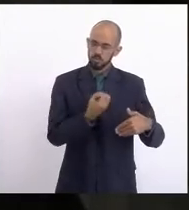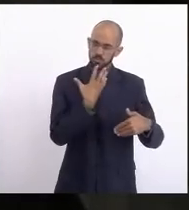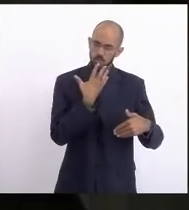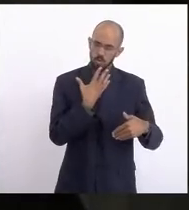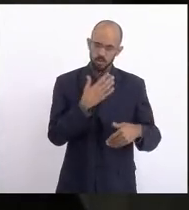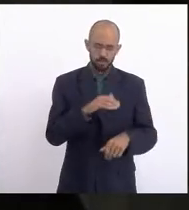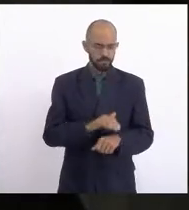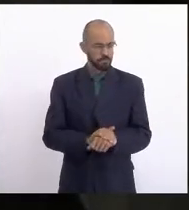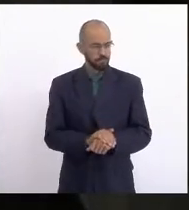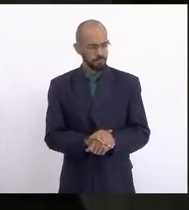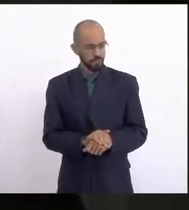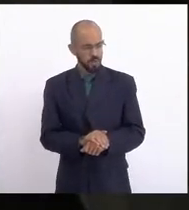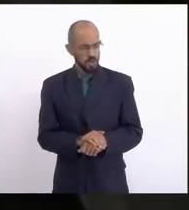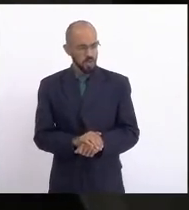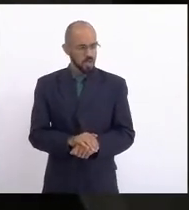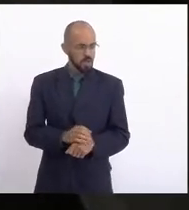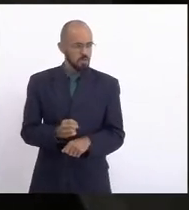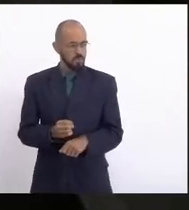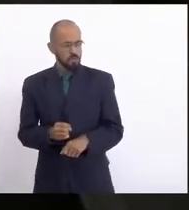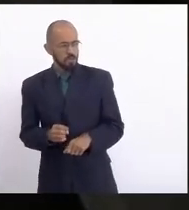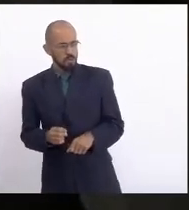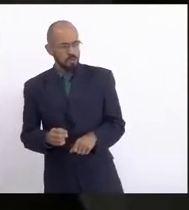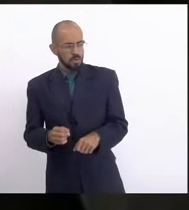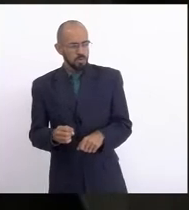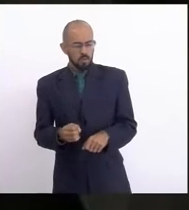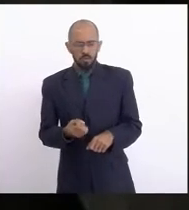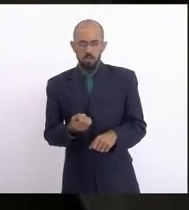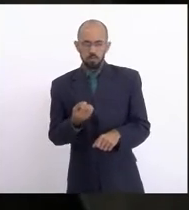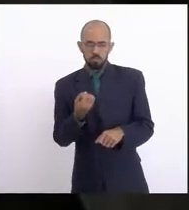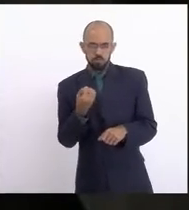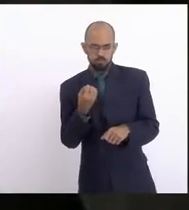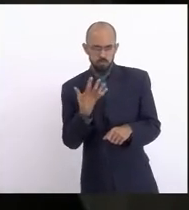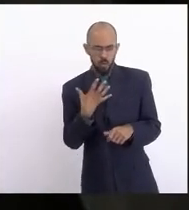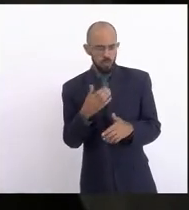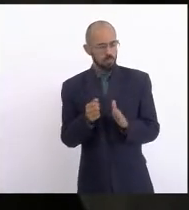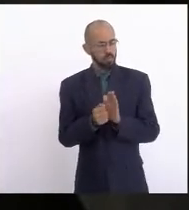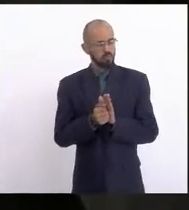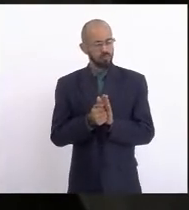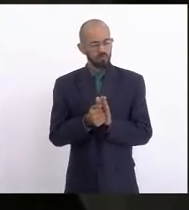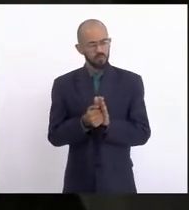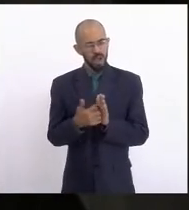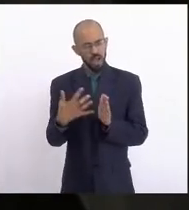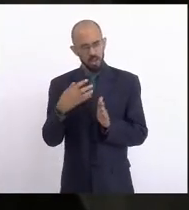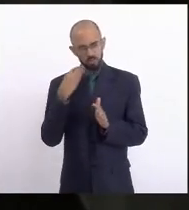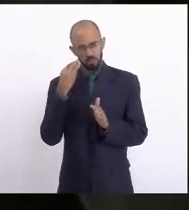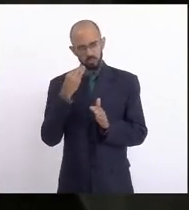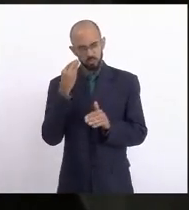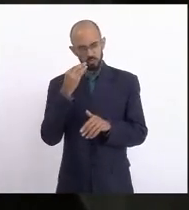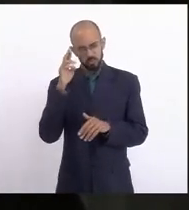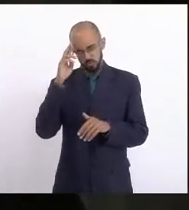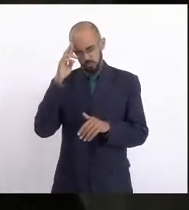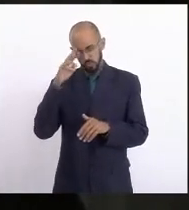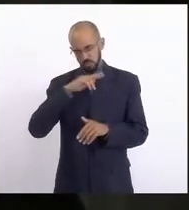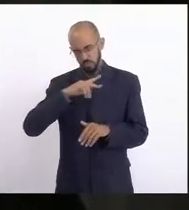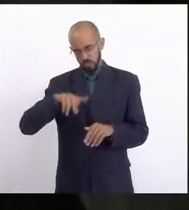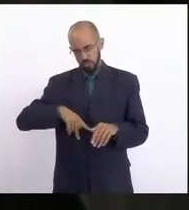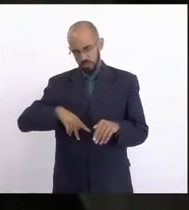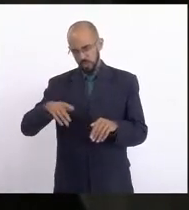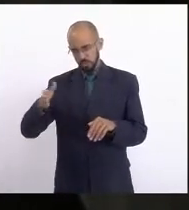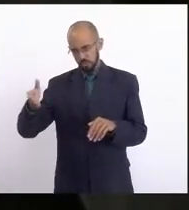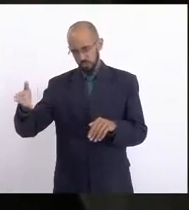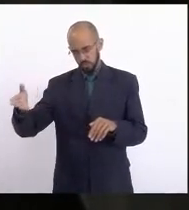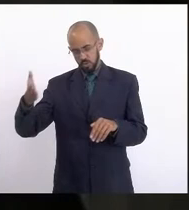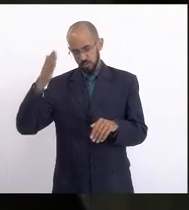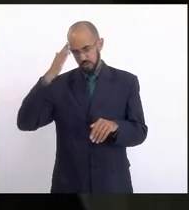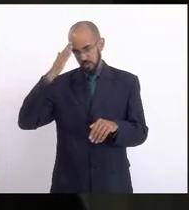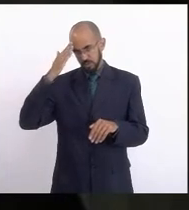E foi profícuo por muitos e muitos motivos, senhor presidente. Sabe bem Vossa